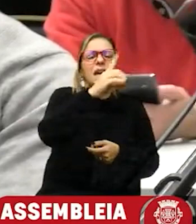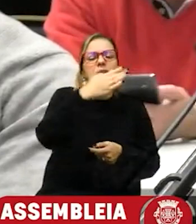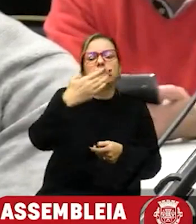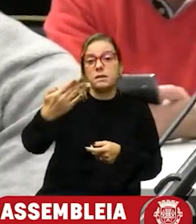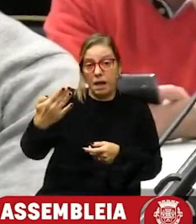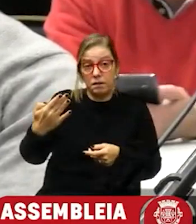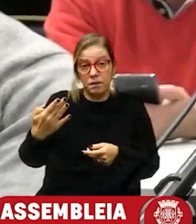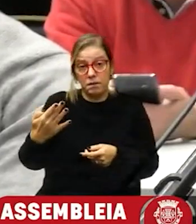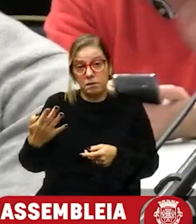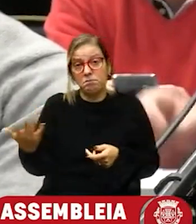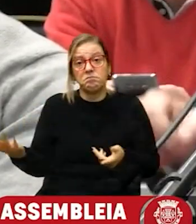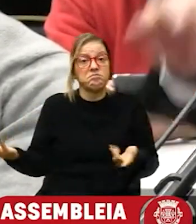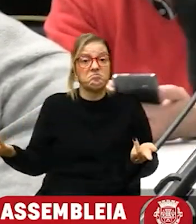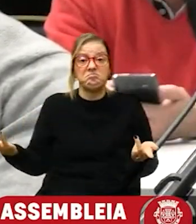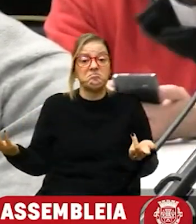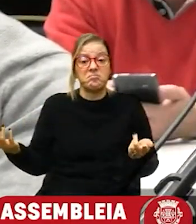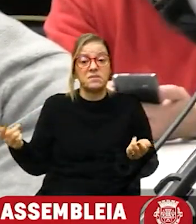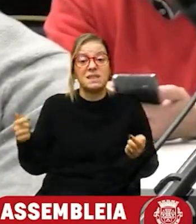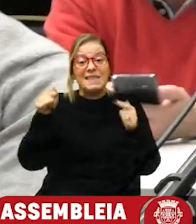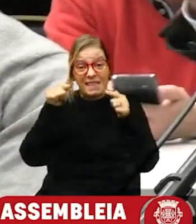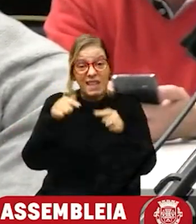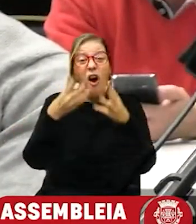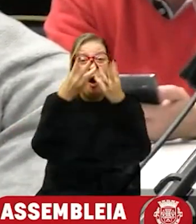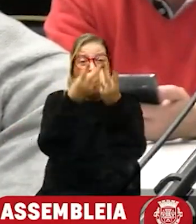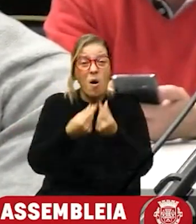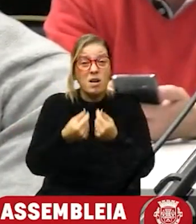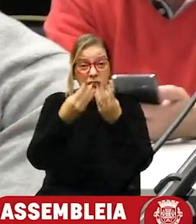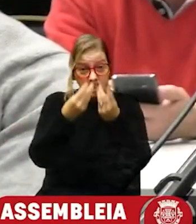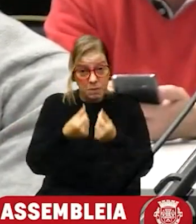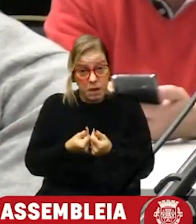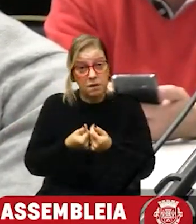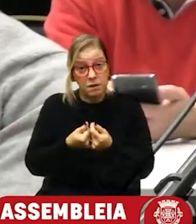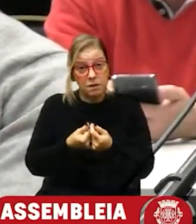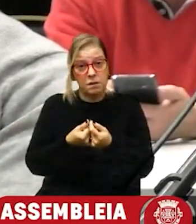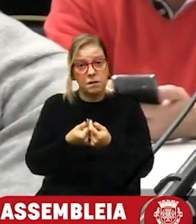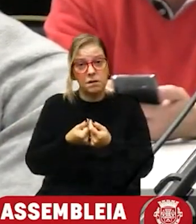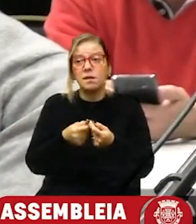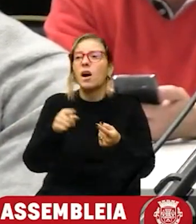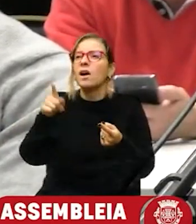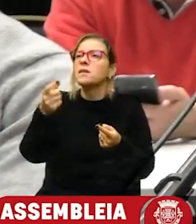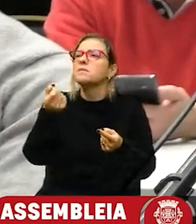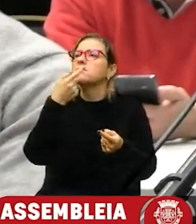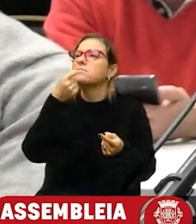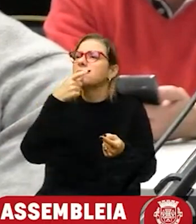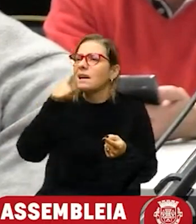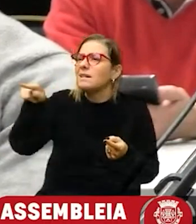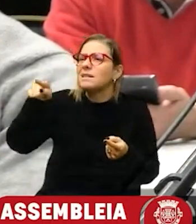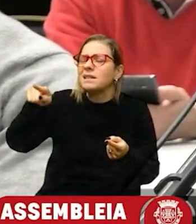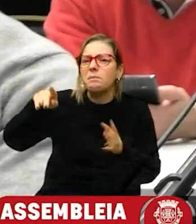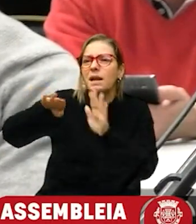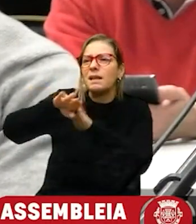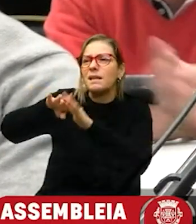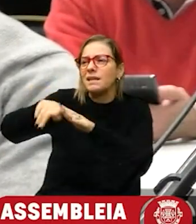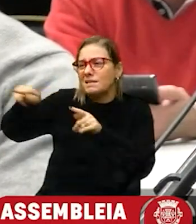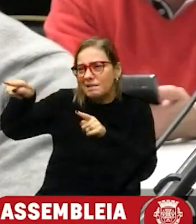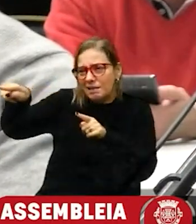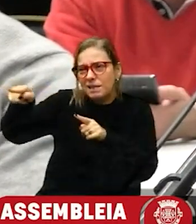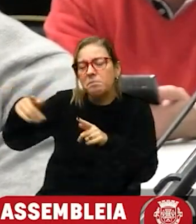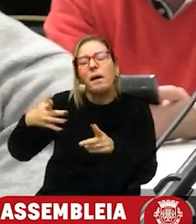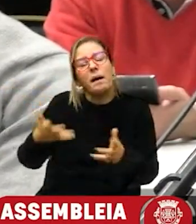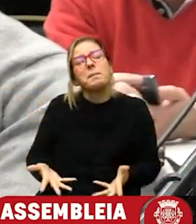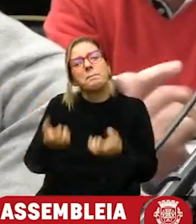irrelevância da história e em nenhum desses orçamentos ó senhor presidente tem uma aspirina para dar ali à bancada do lado direito não mas gostava continuar essa